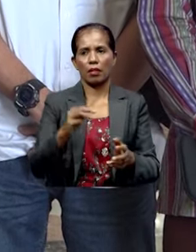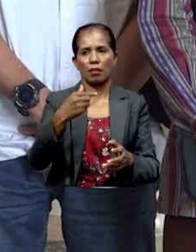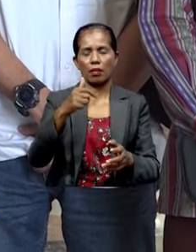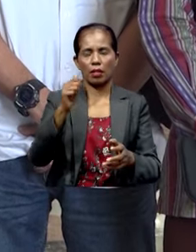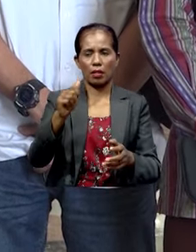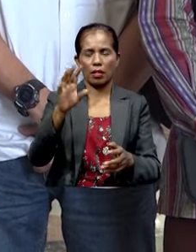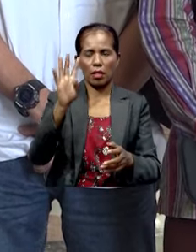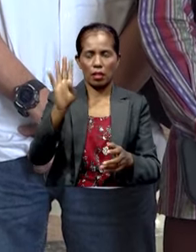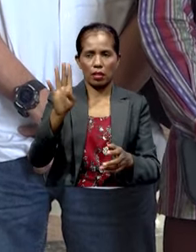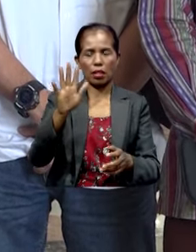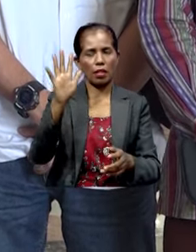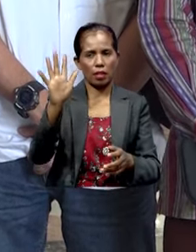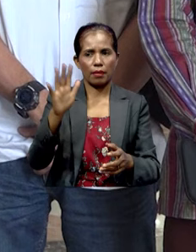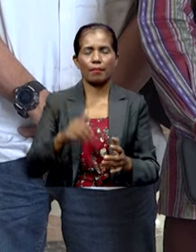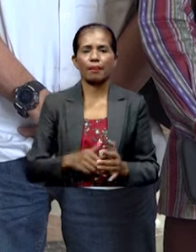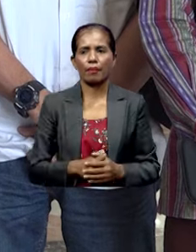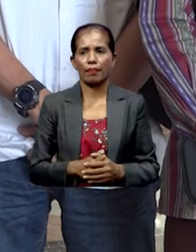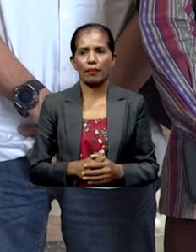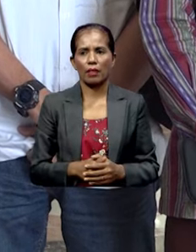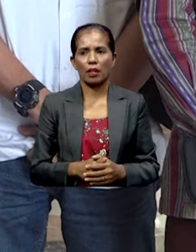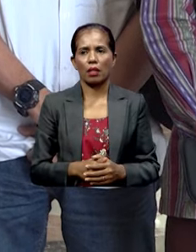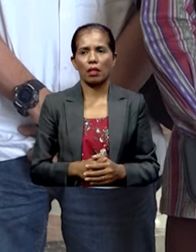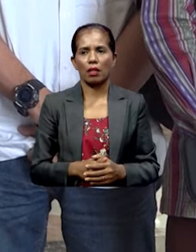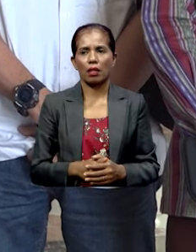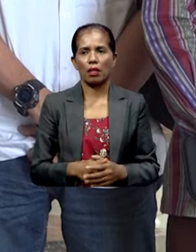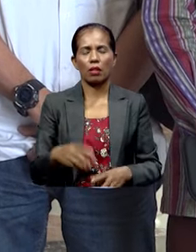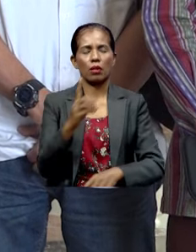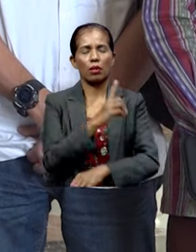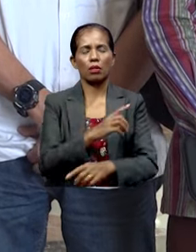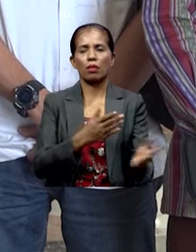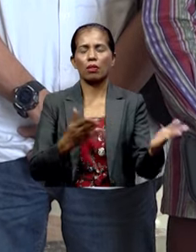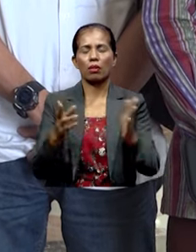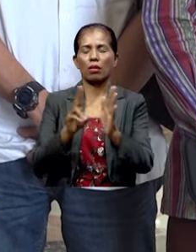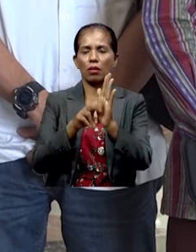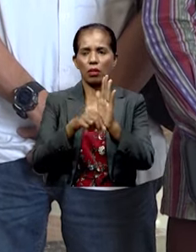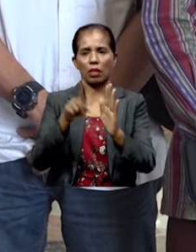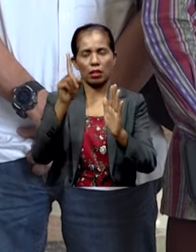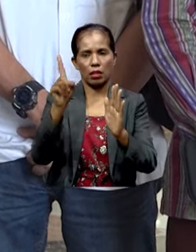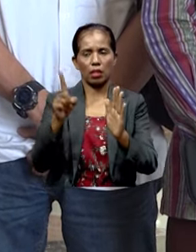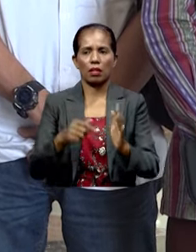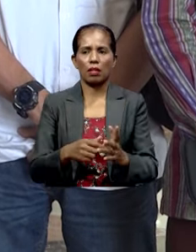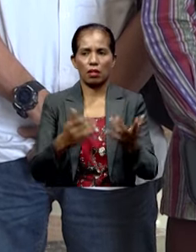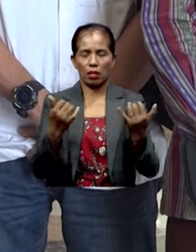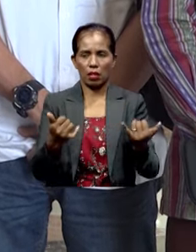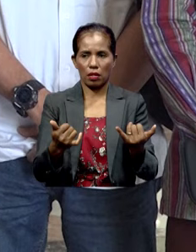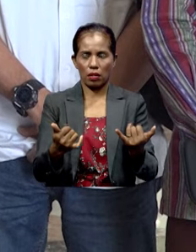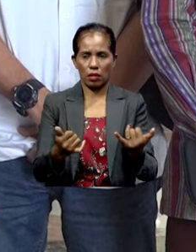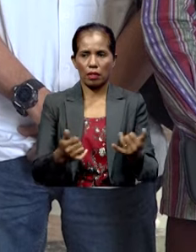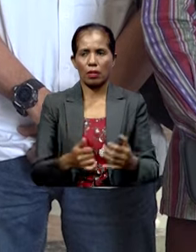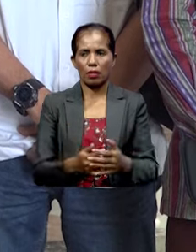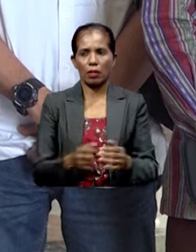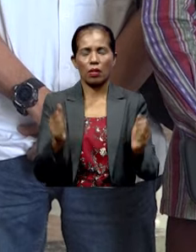Megabyte hat kalima megabyte e lori meia hora lori hora sida agora né